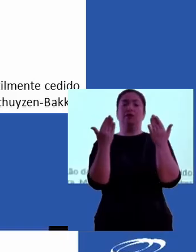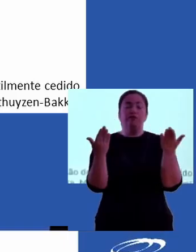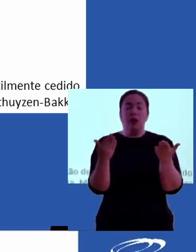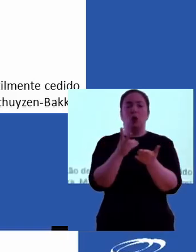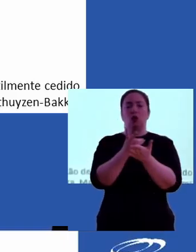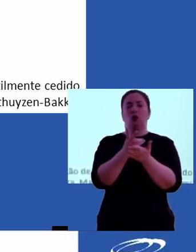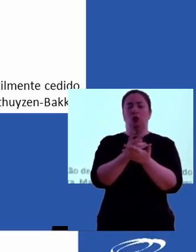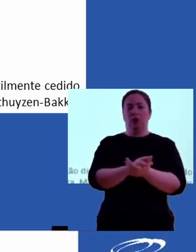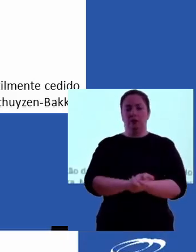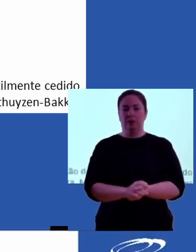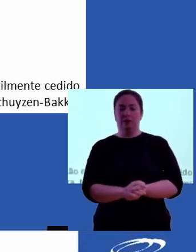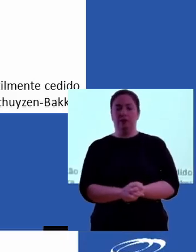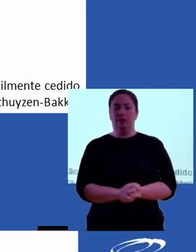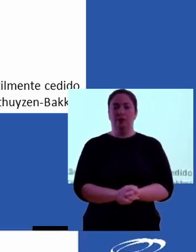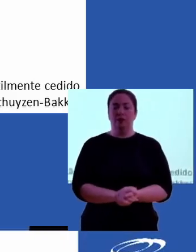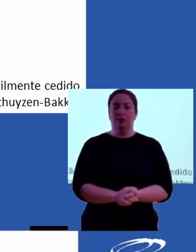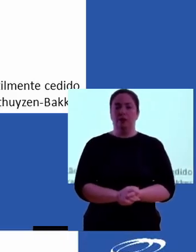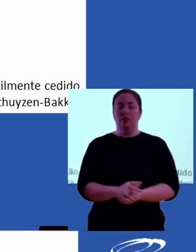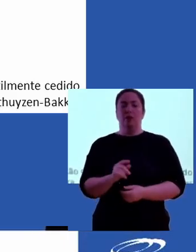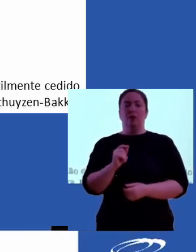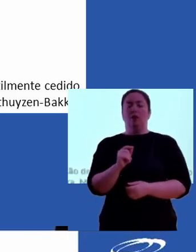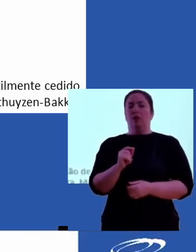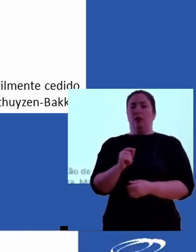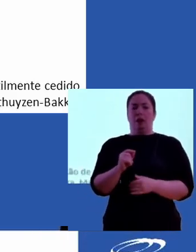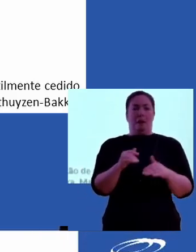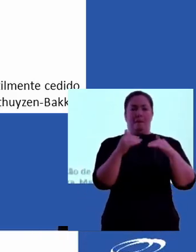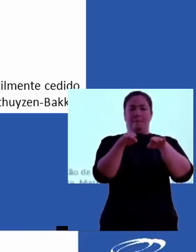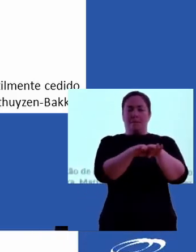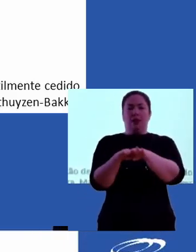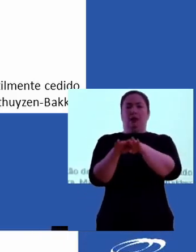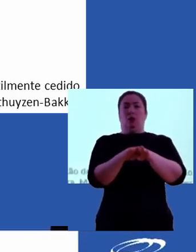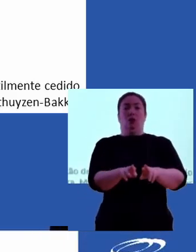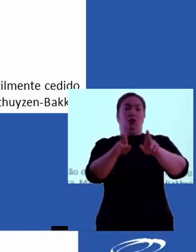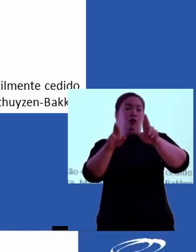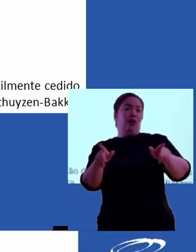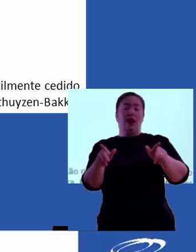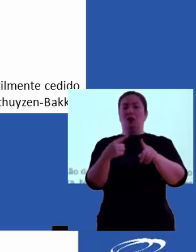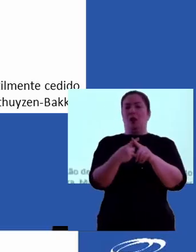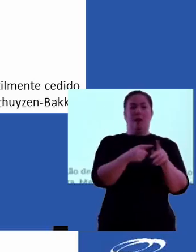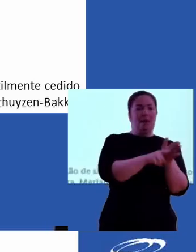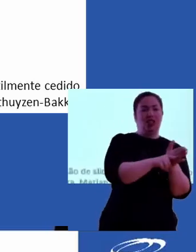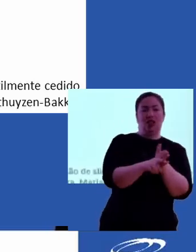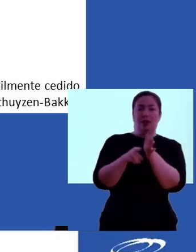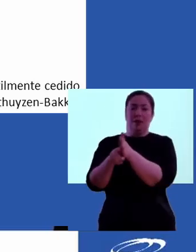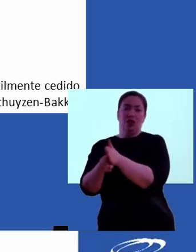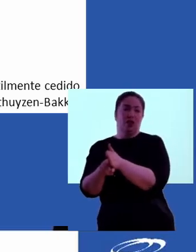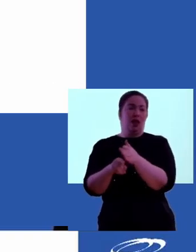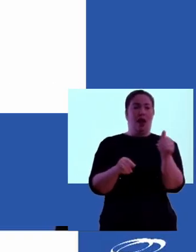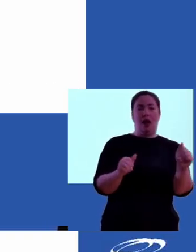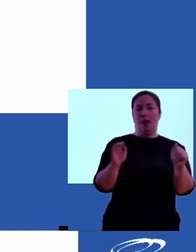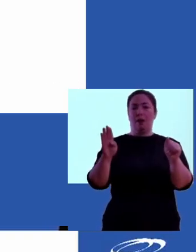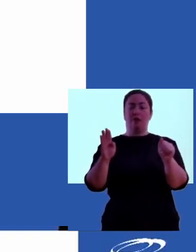forma simultânea. Né? A gente tem diferentes padrões na pesquisa e confusão entre os médicos, as pessoas que assistem os